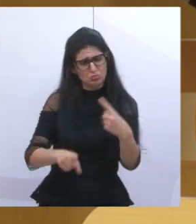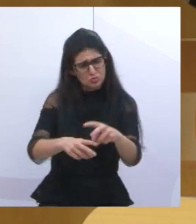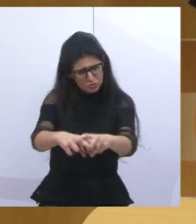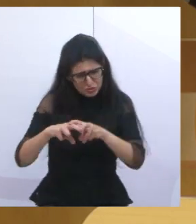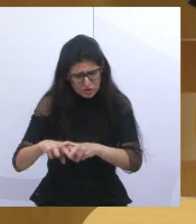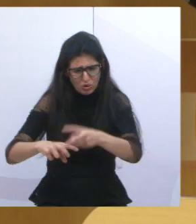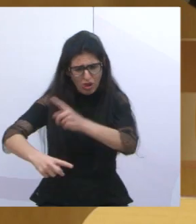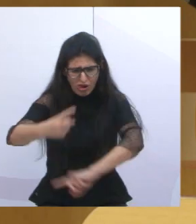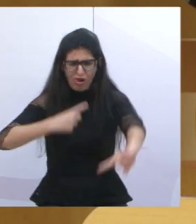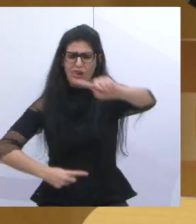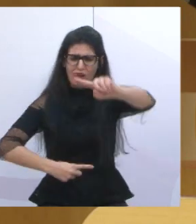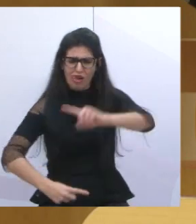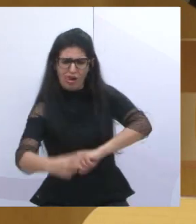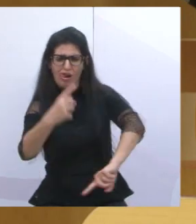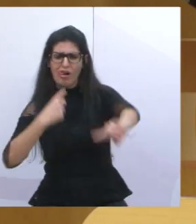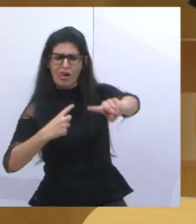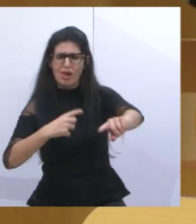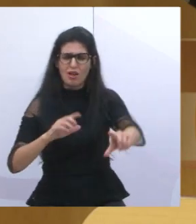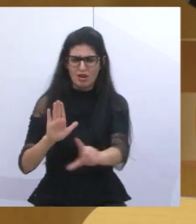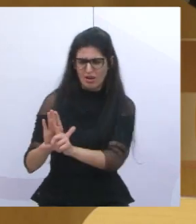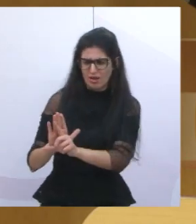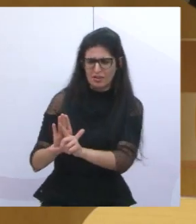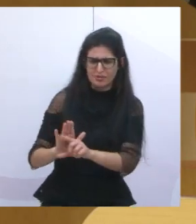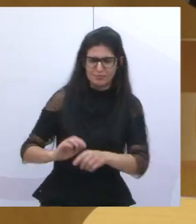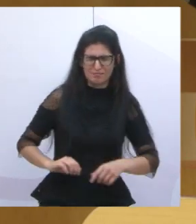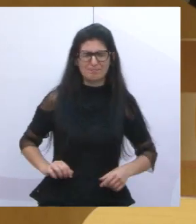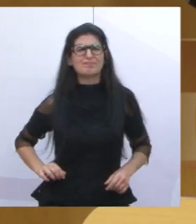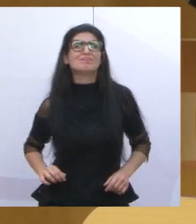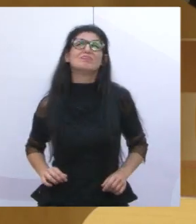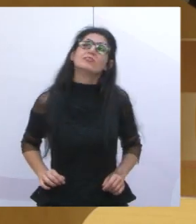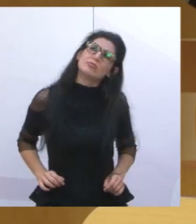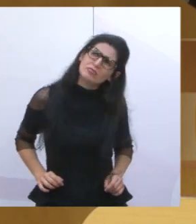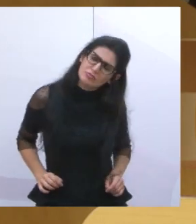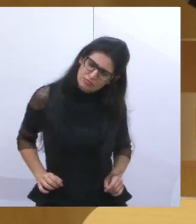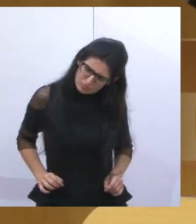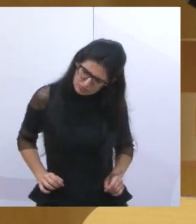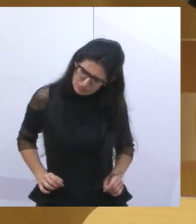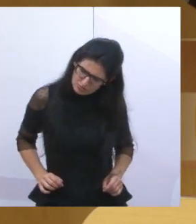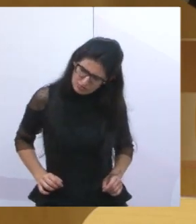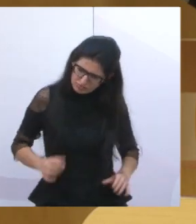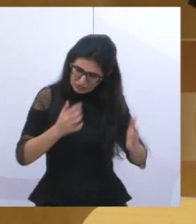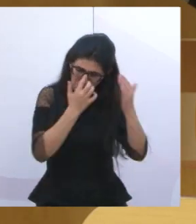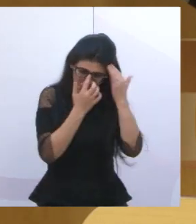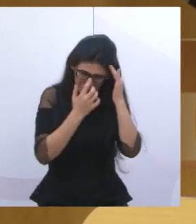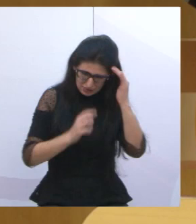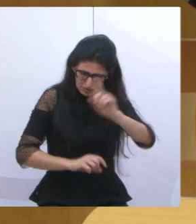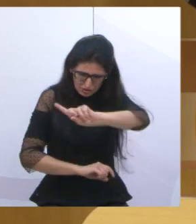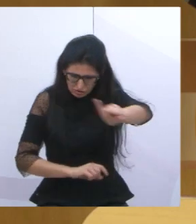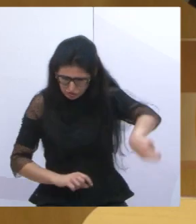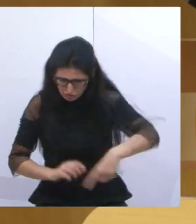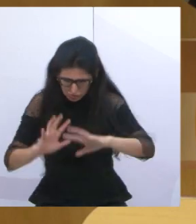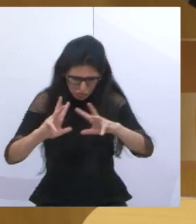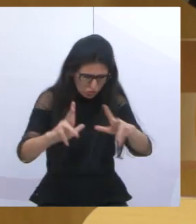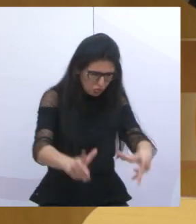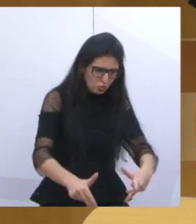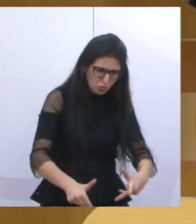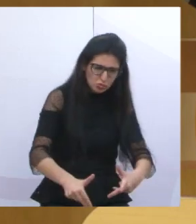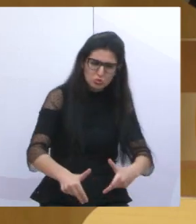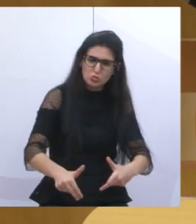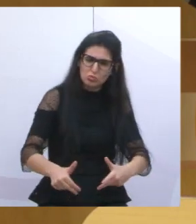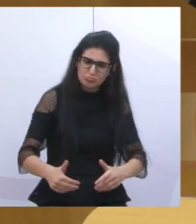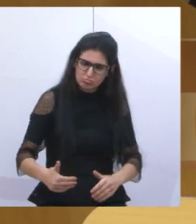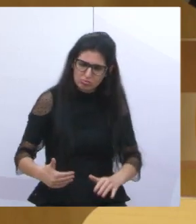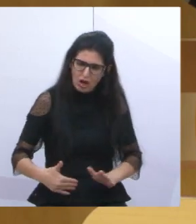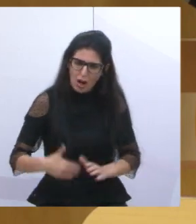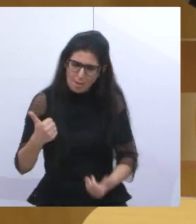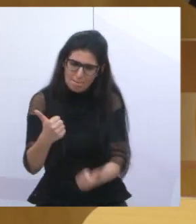Então, diante do exposto aqui, de observados e entendidos todos os benefícios que a